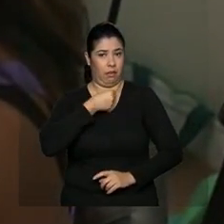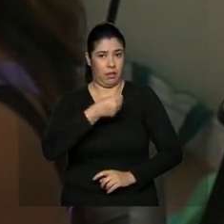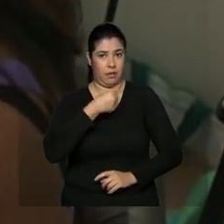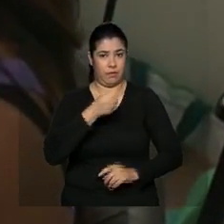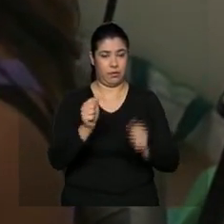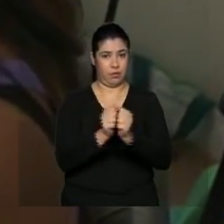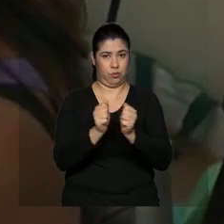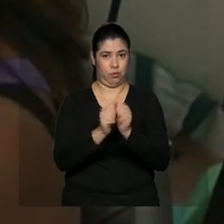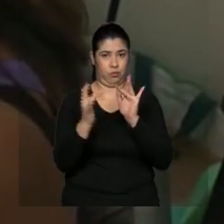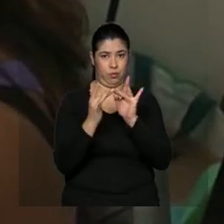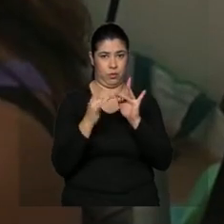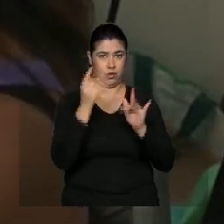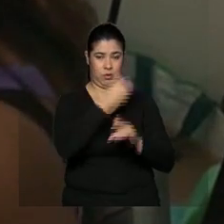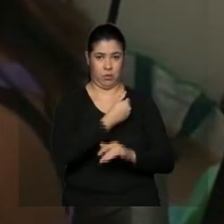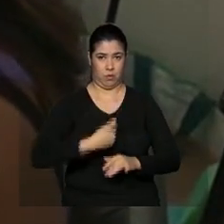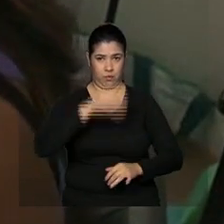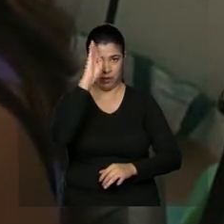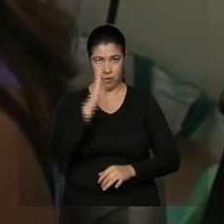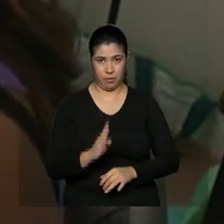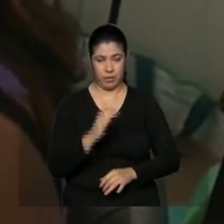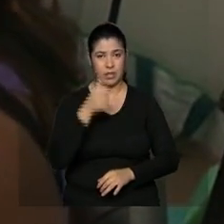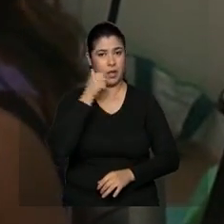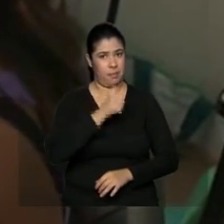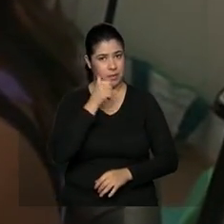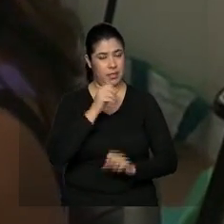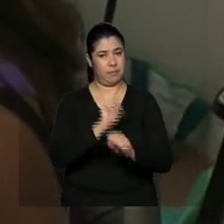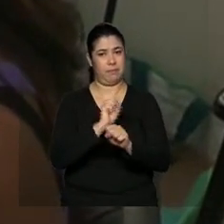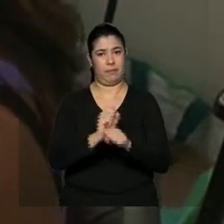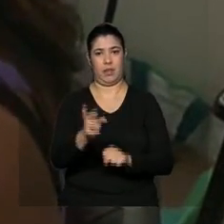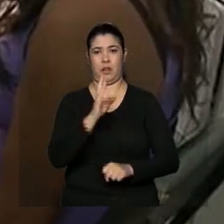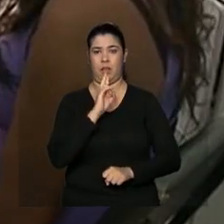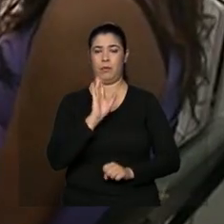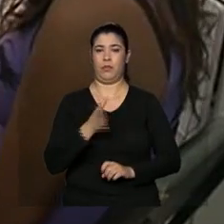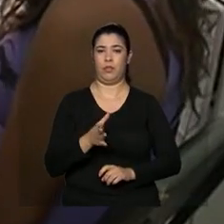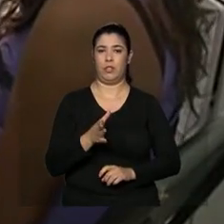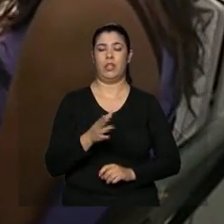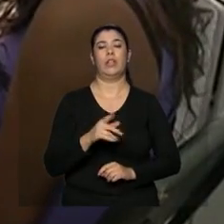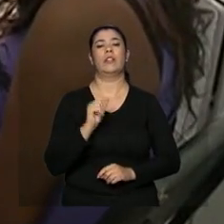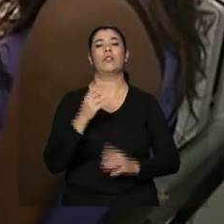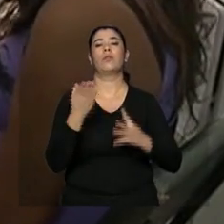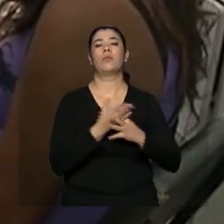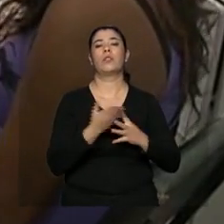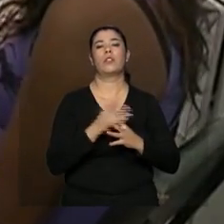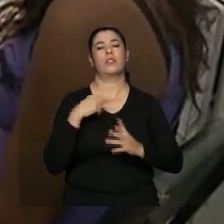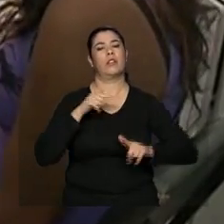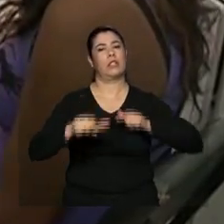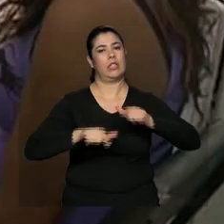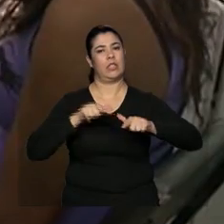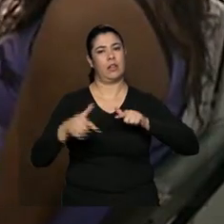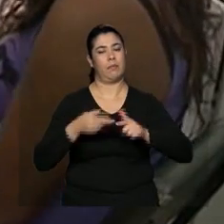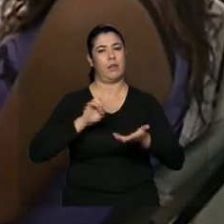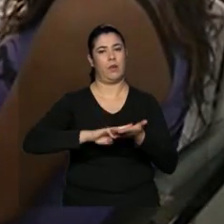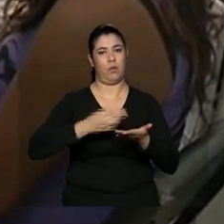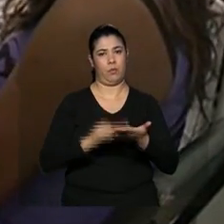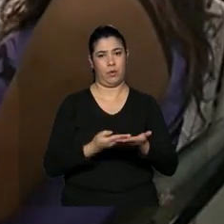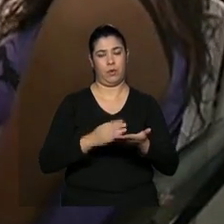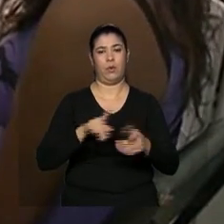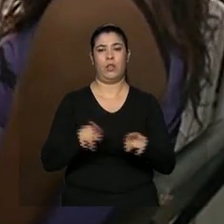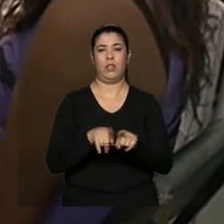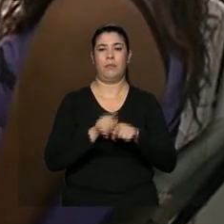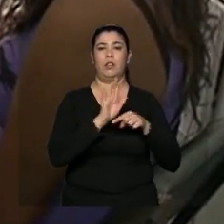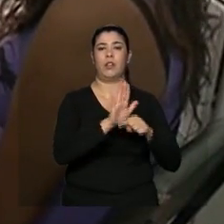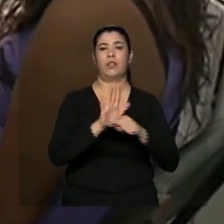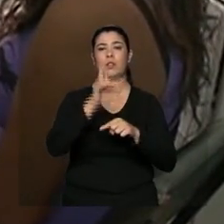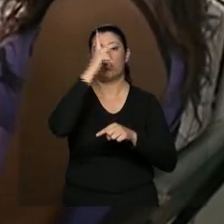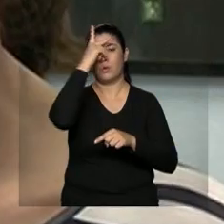com o governo brasileiro, Meirelle agora espera o resultado do processo. Enquanto isso, trabalha como tradutora, ajudando